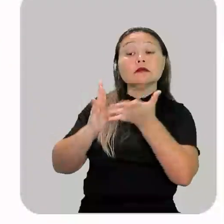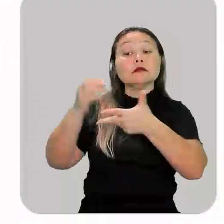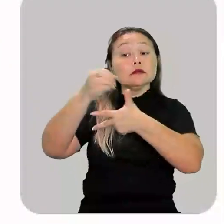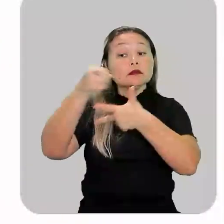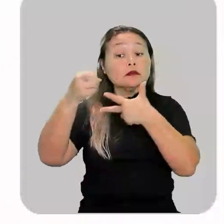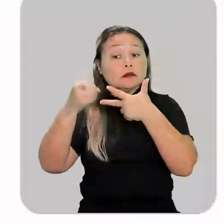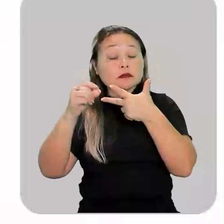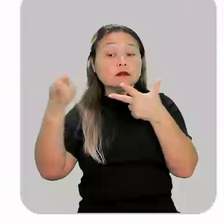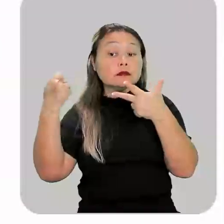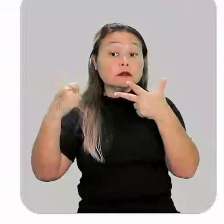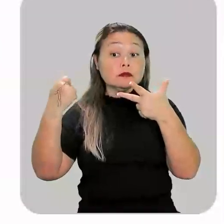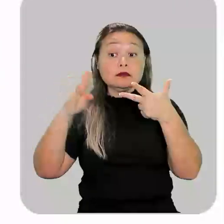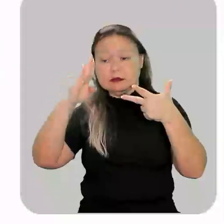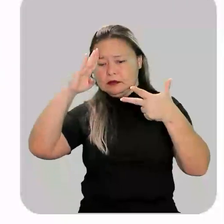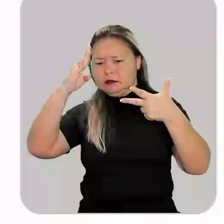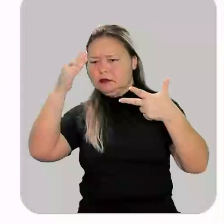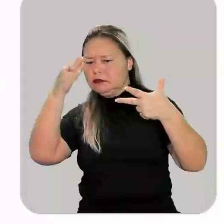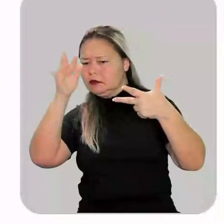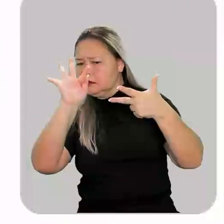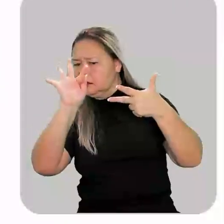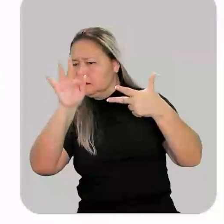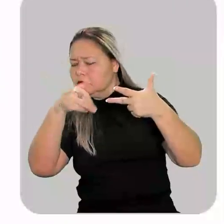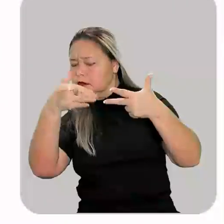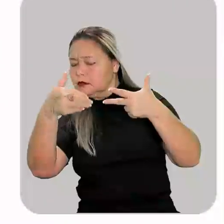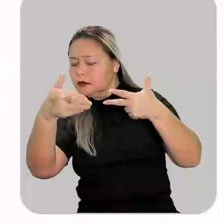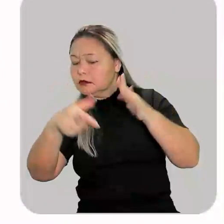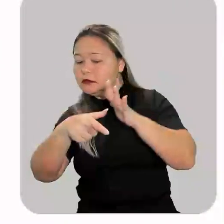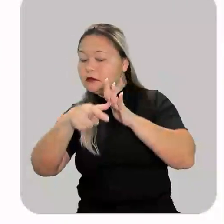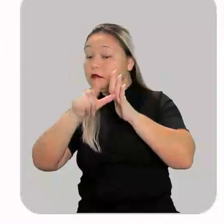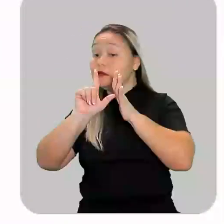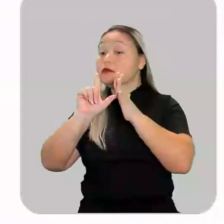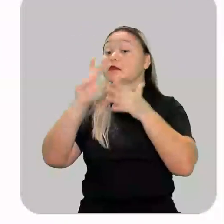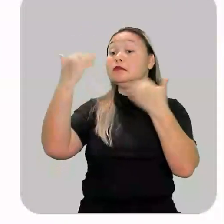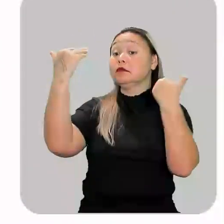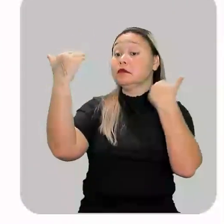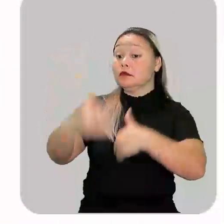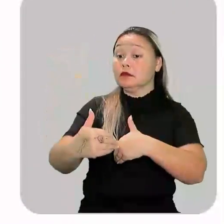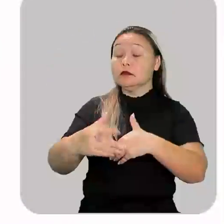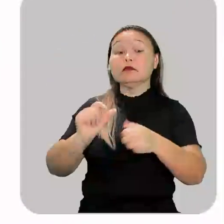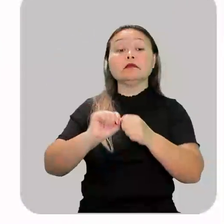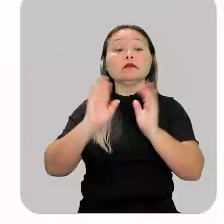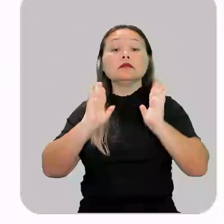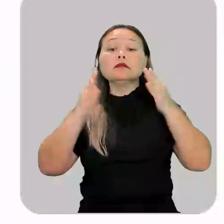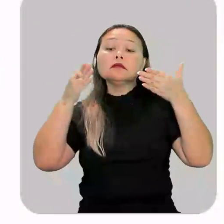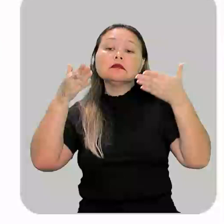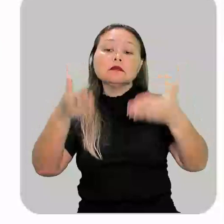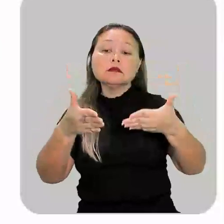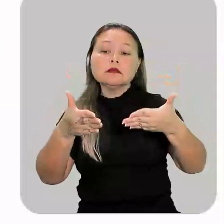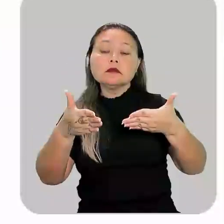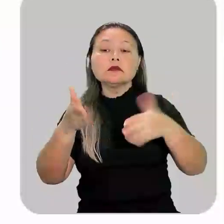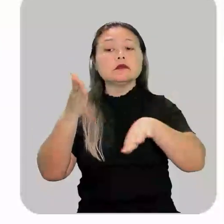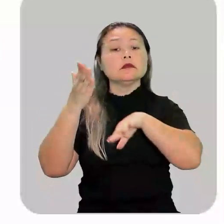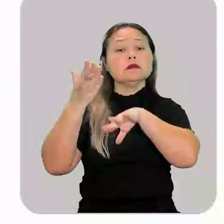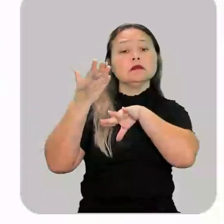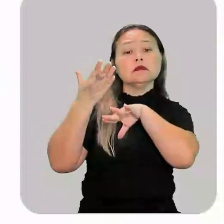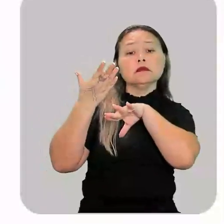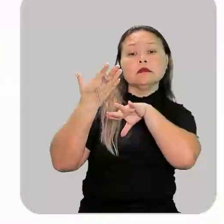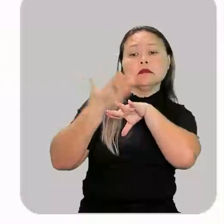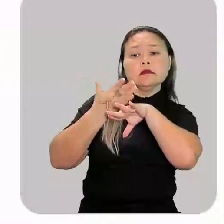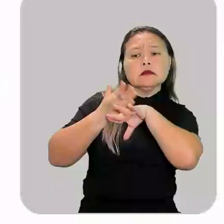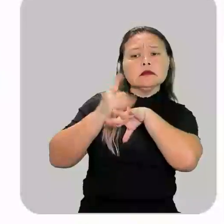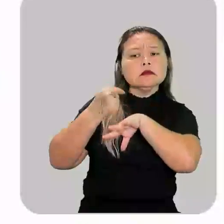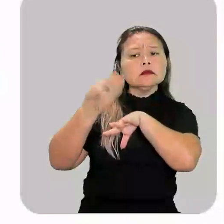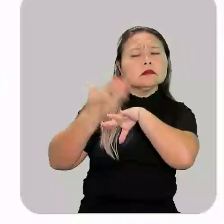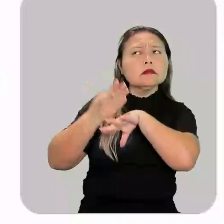Enem, principalmente na reta final, antes do exame, deve se concentrar também no treinamento de um